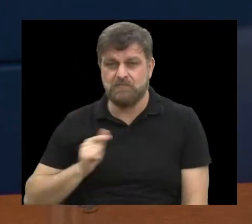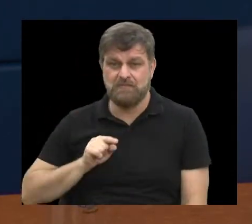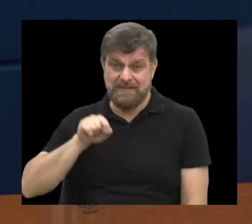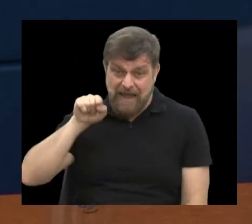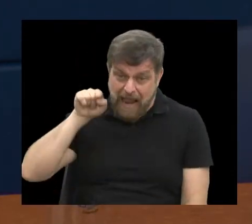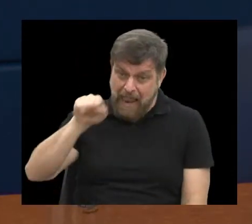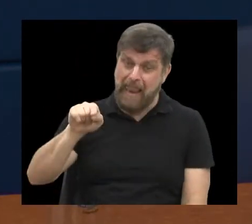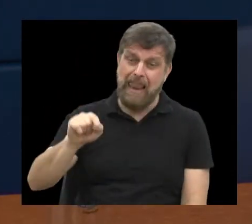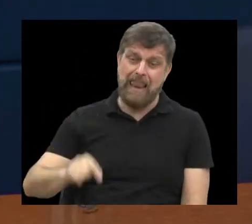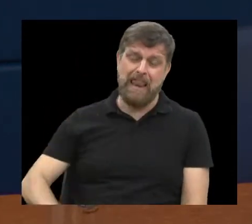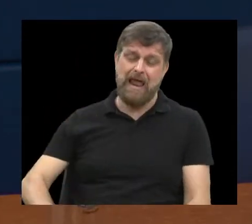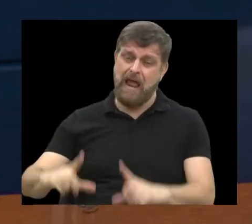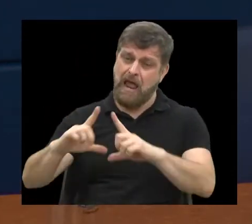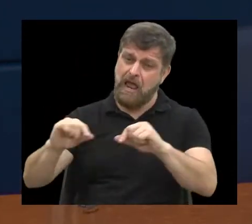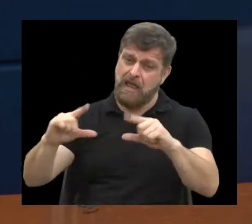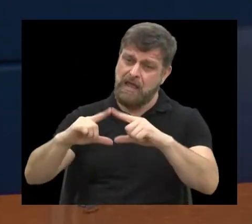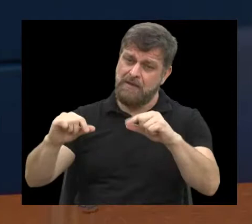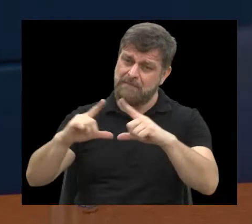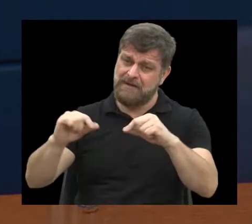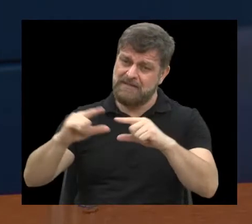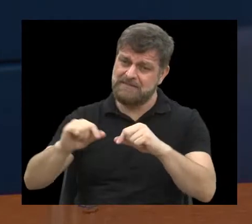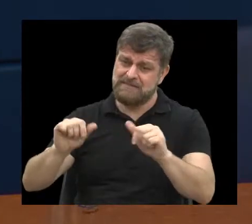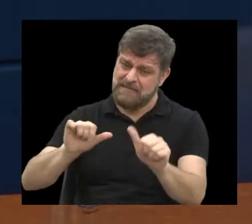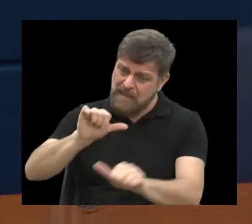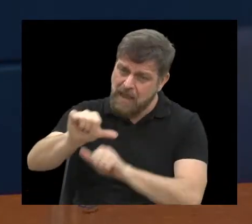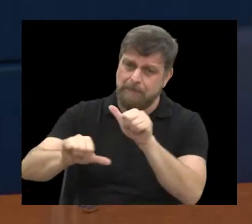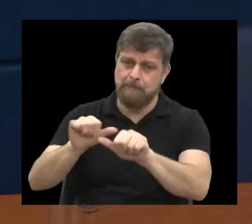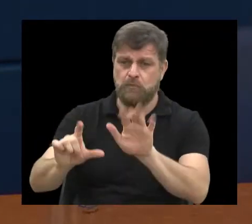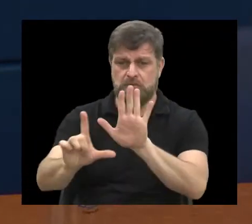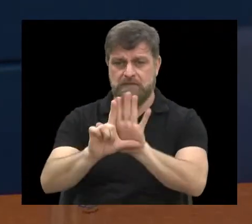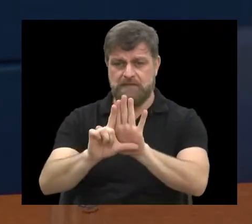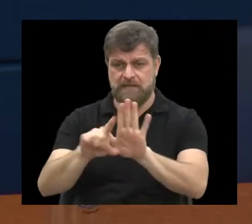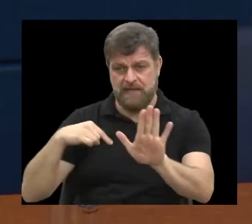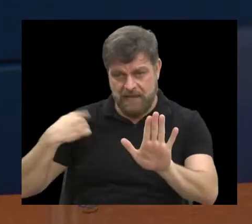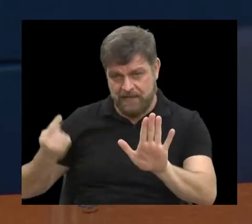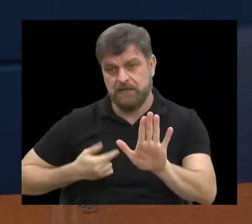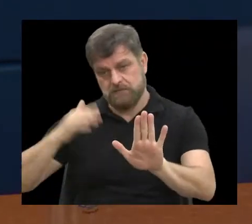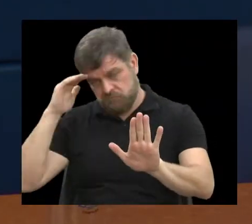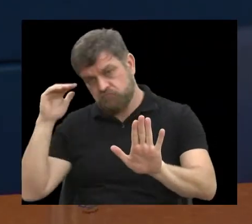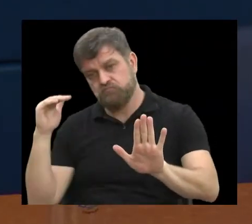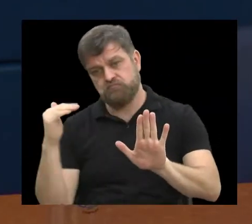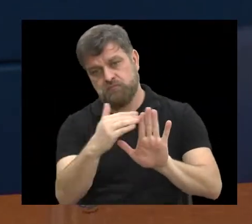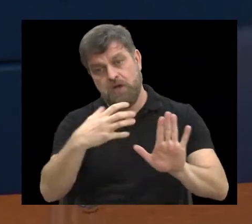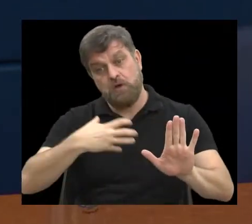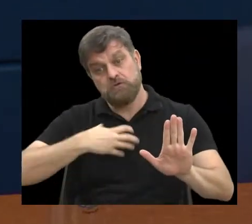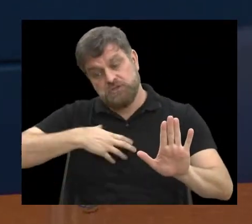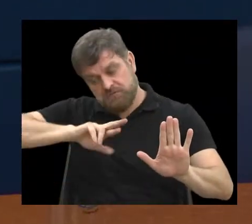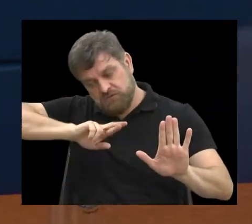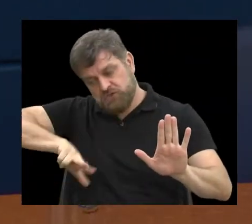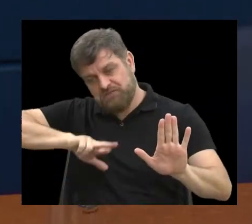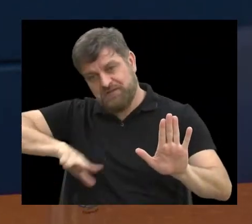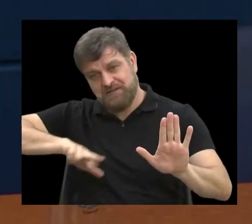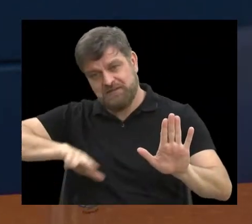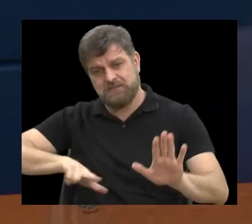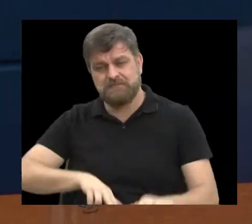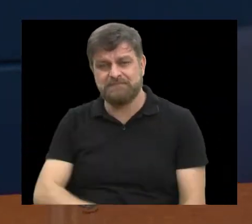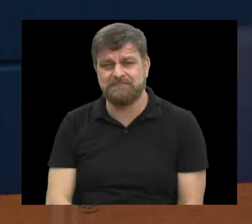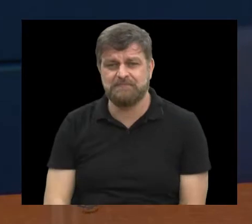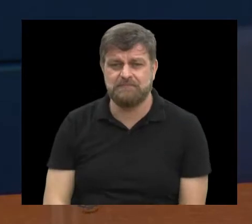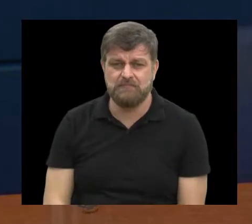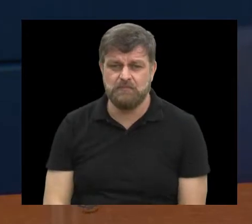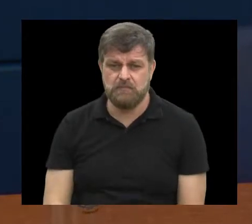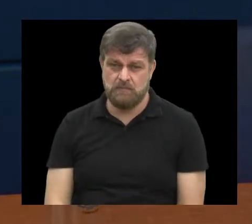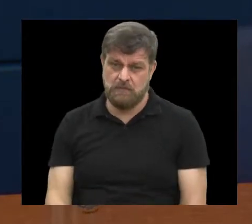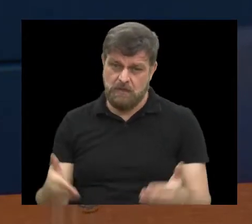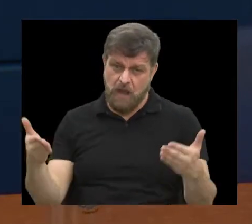do legislativo para alterar, para a gente poder passar a operacionalizar de uma forma diferente. Tá? Agora,